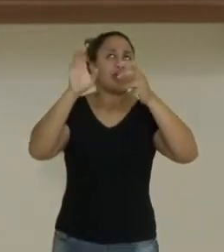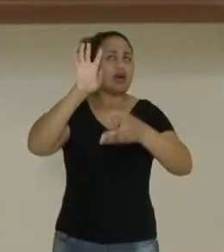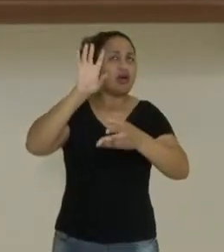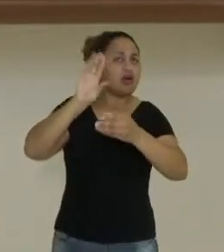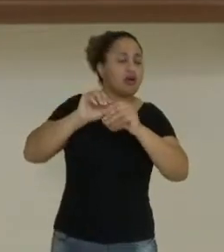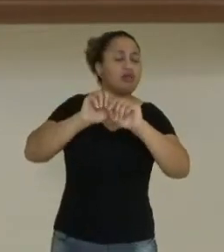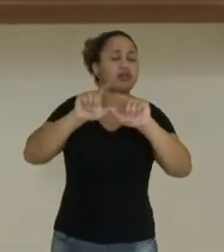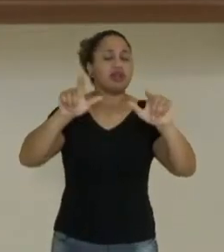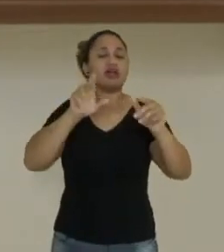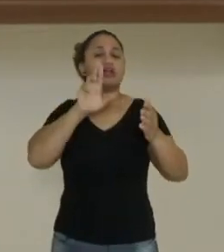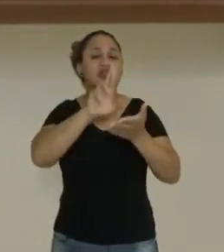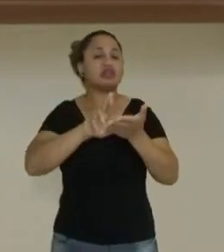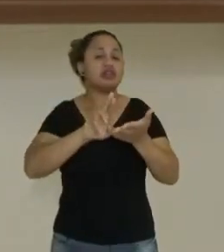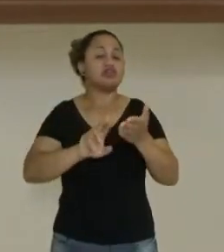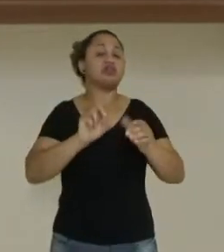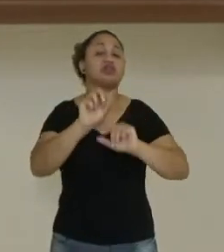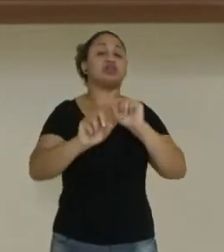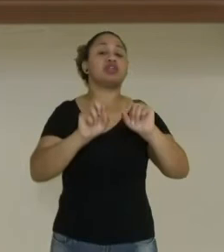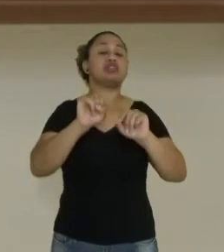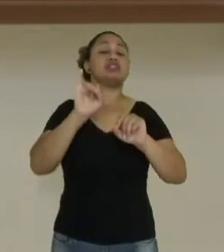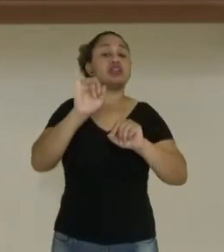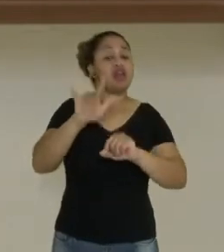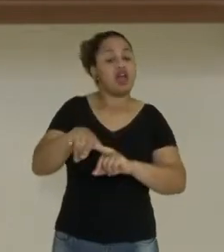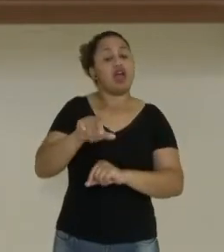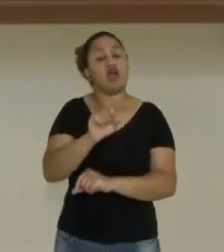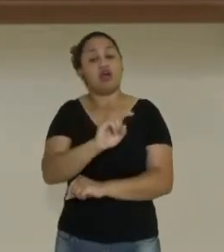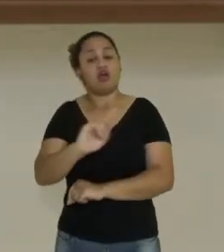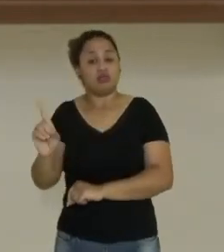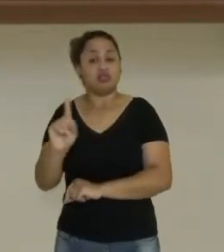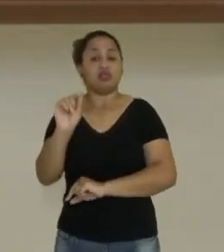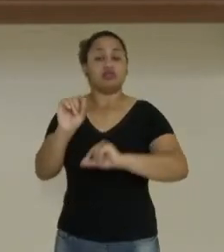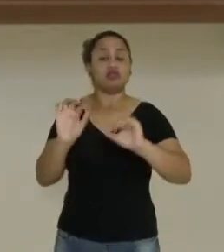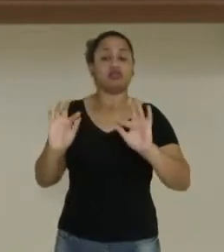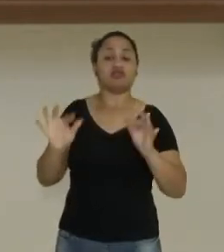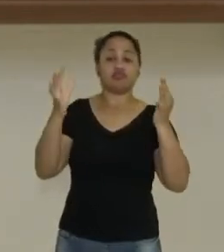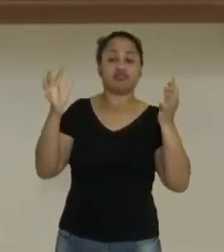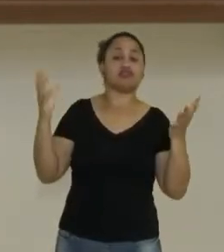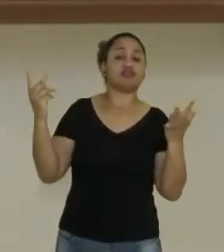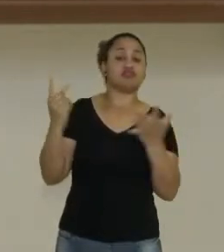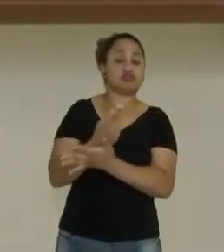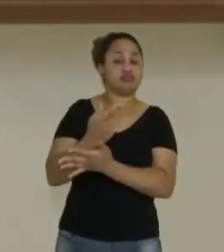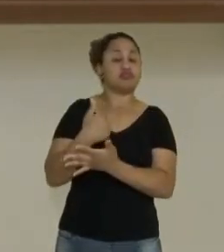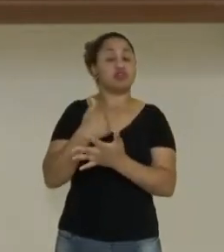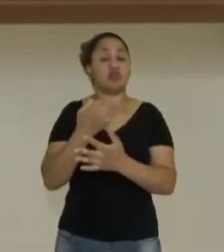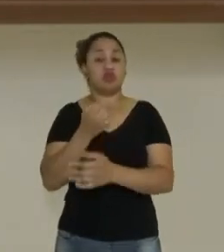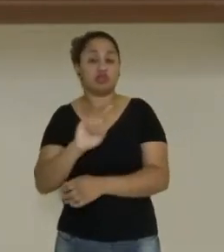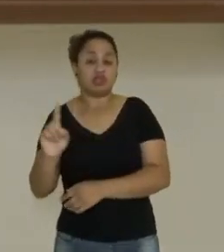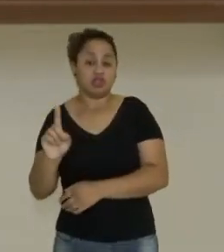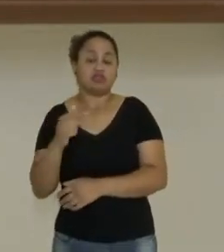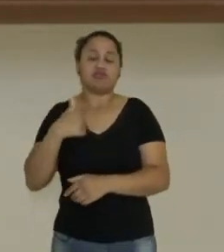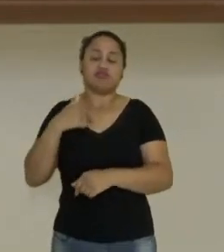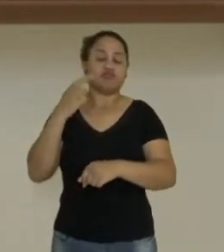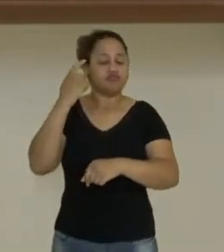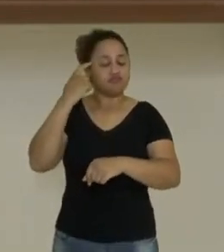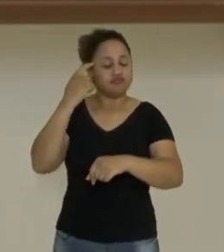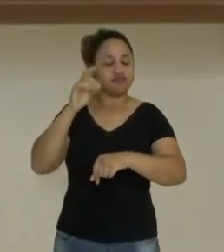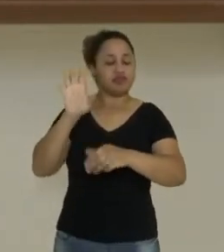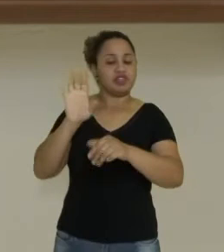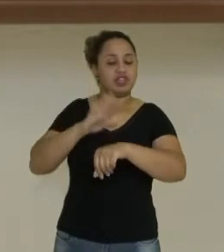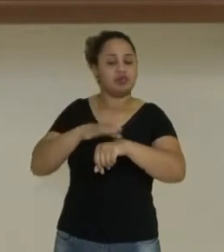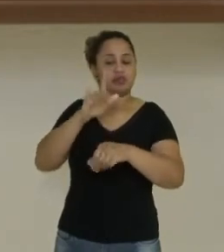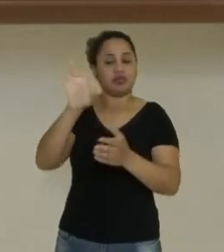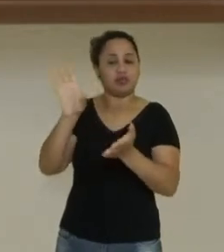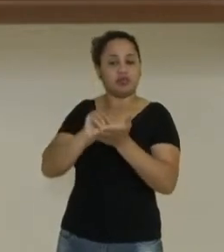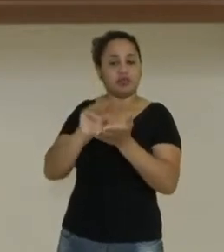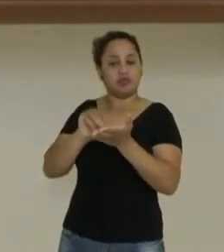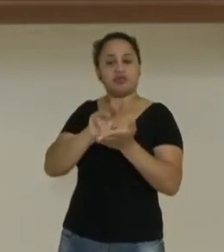e responder se é ou não um fenômeno aleatório. Então, eu vou te dar um tempo para você copiar aí no teu